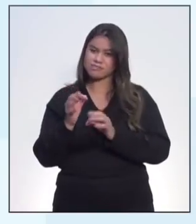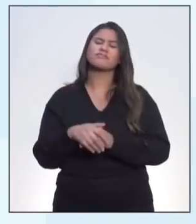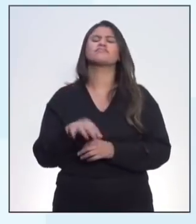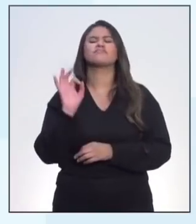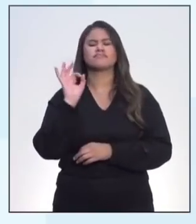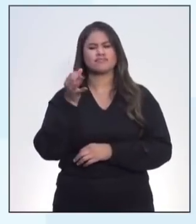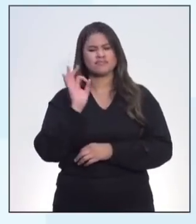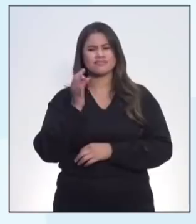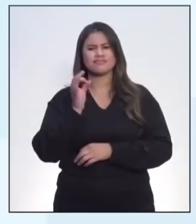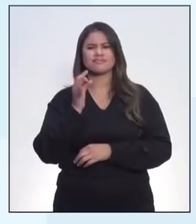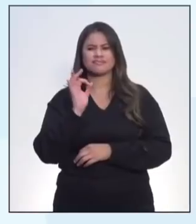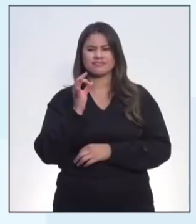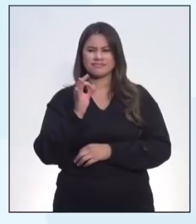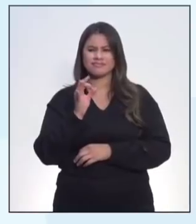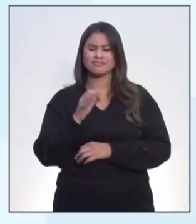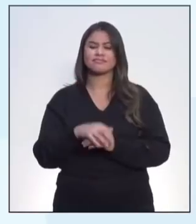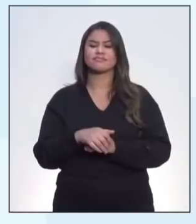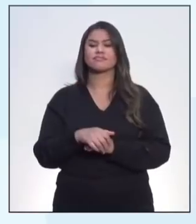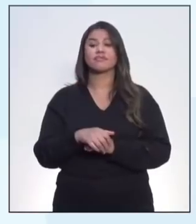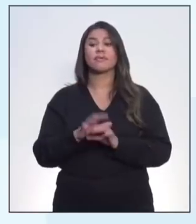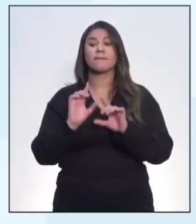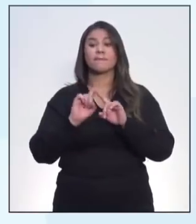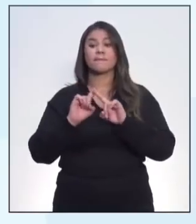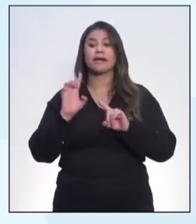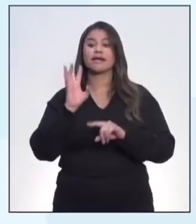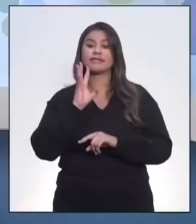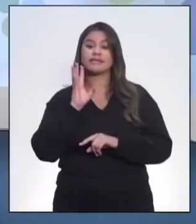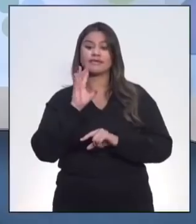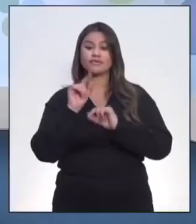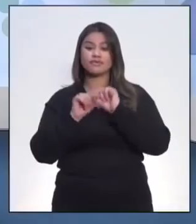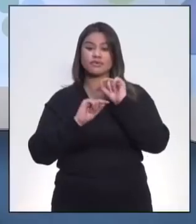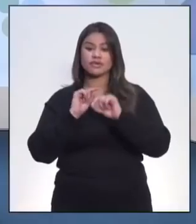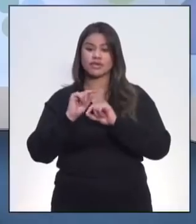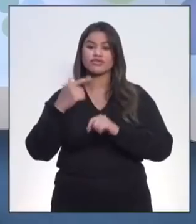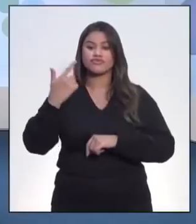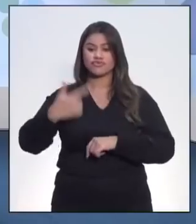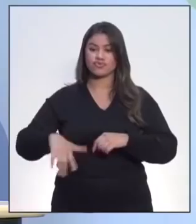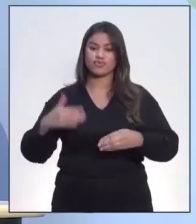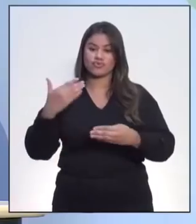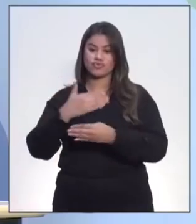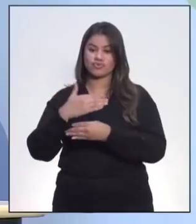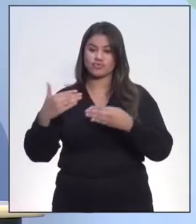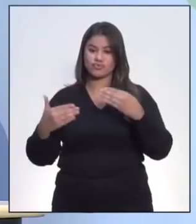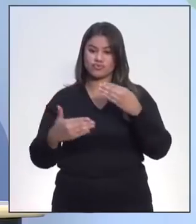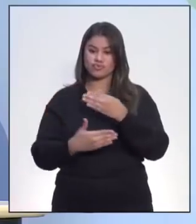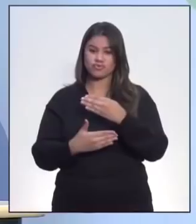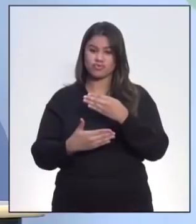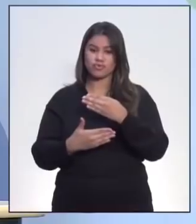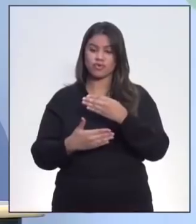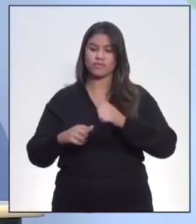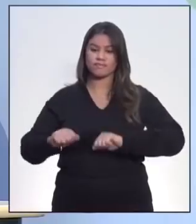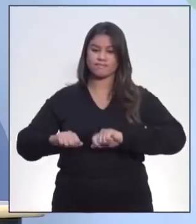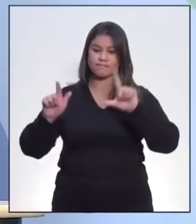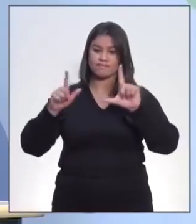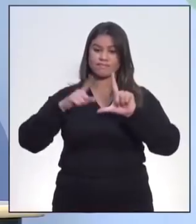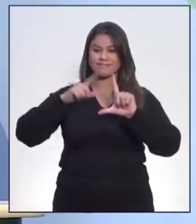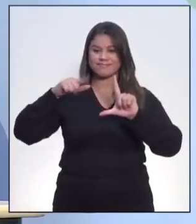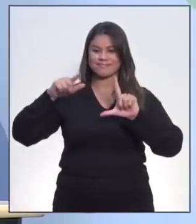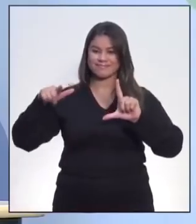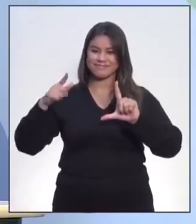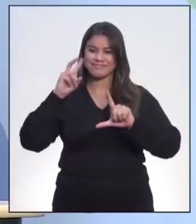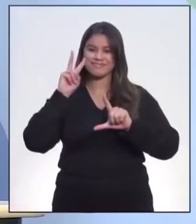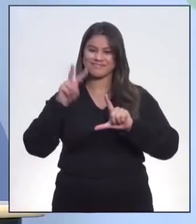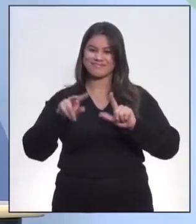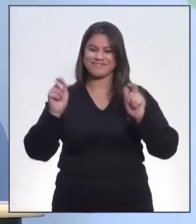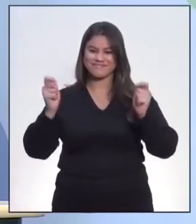sim. Para eles são. Mas é legal pedir para colocar o diretor de novo numa saia justa e pedir para ele deixar o gráfico para os meninos? Pode